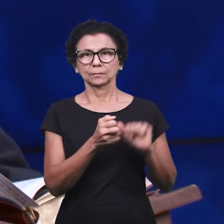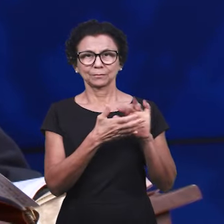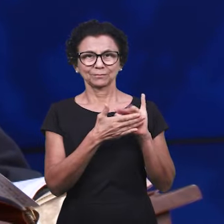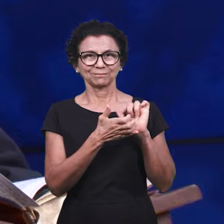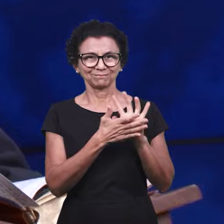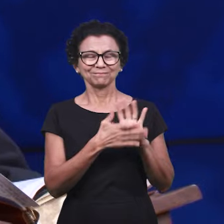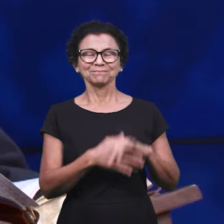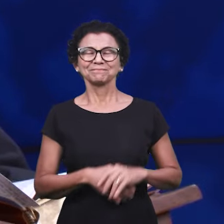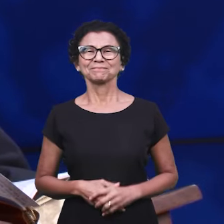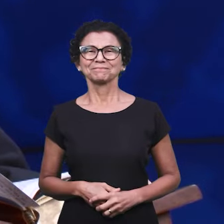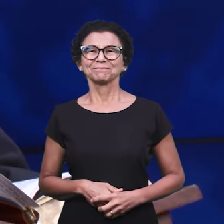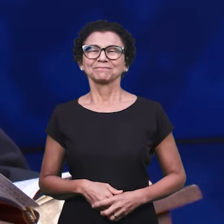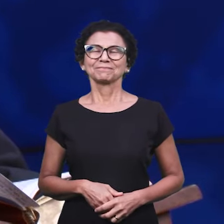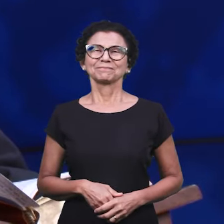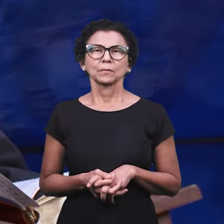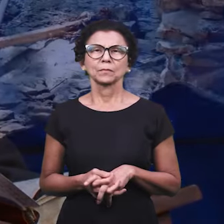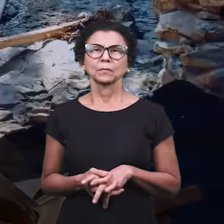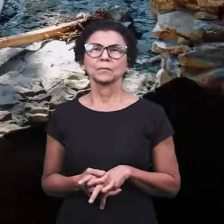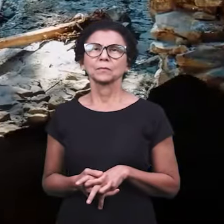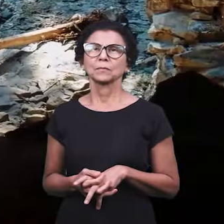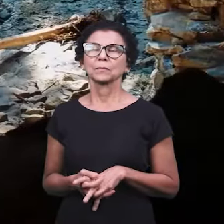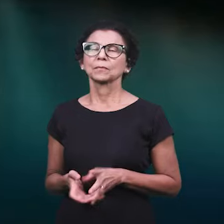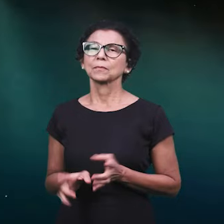mais uma vez com um dos nossos louvores.